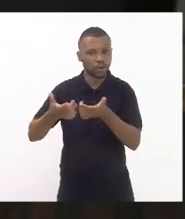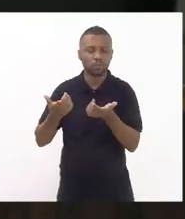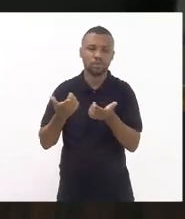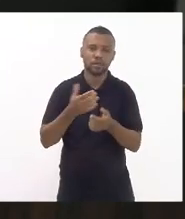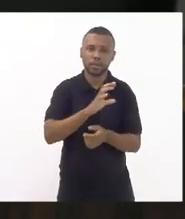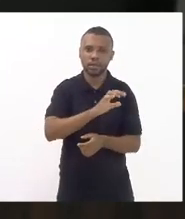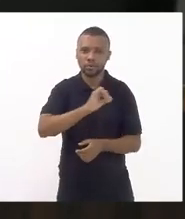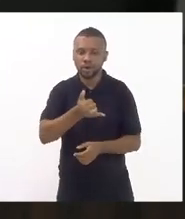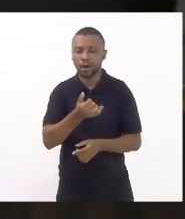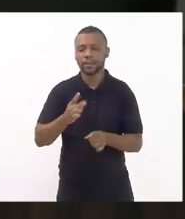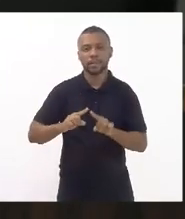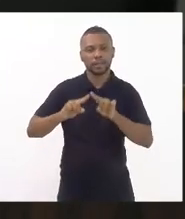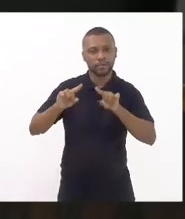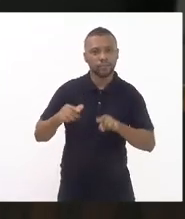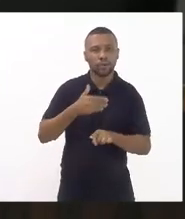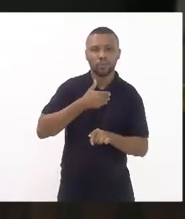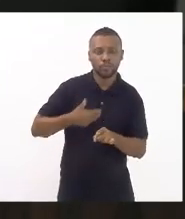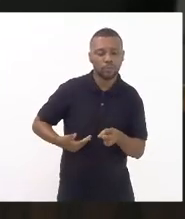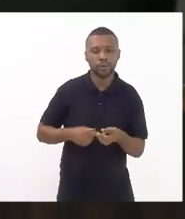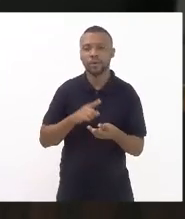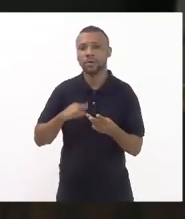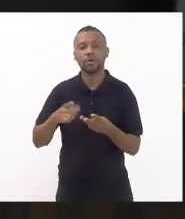Públicos e de Orçamento,